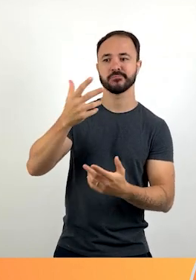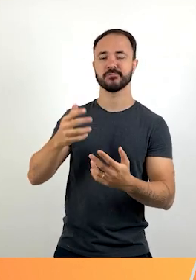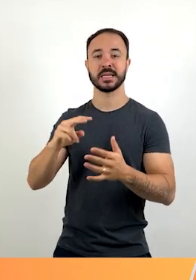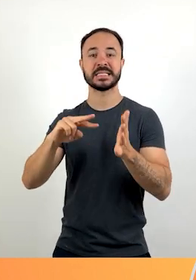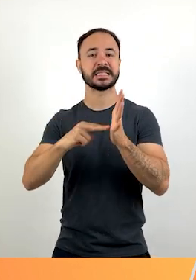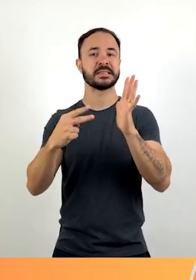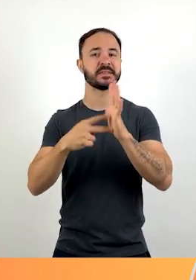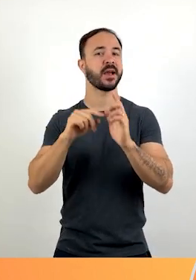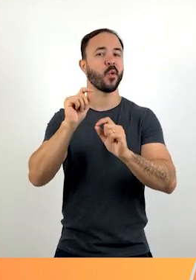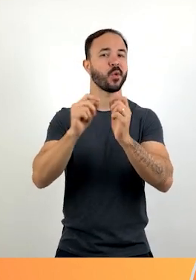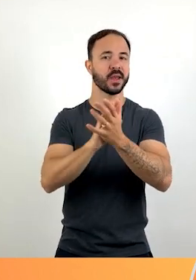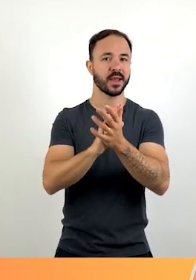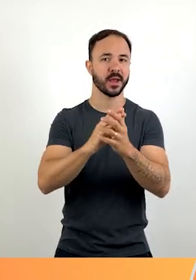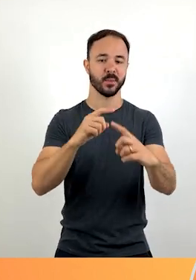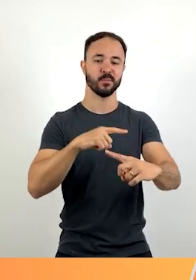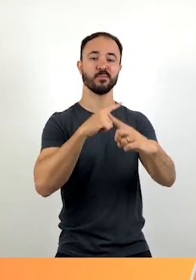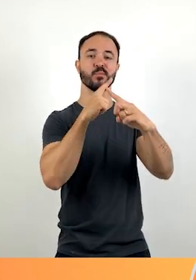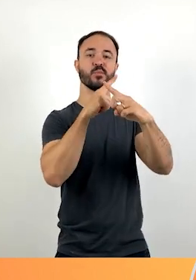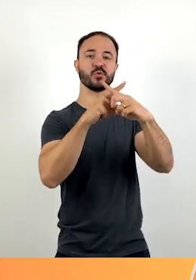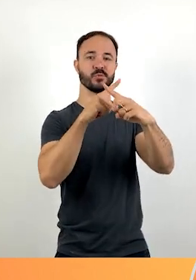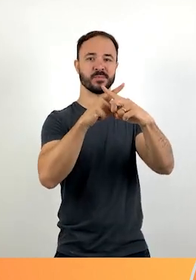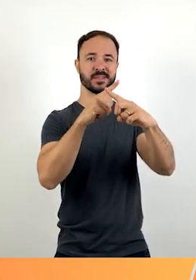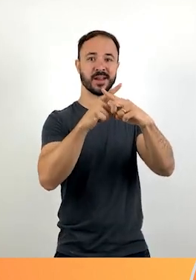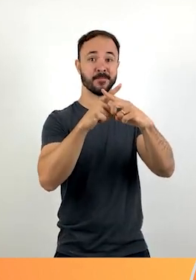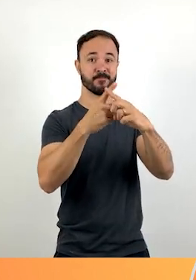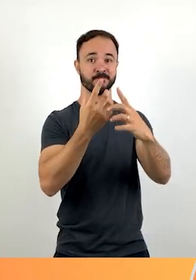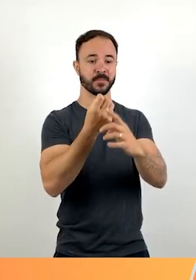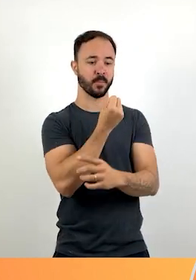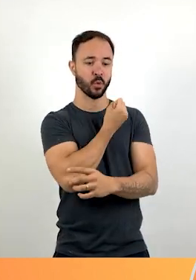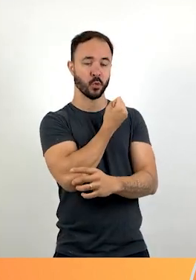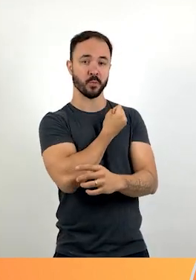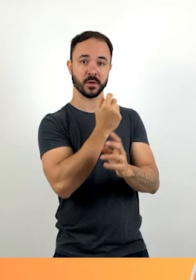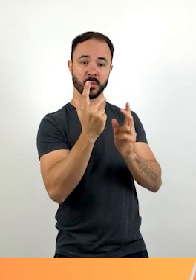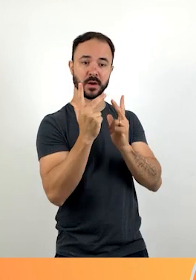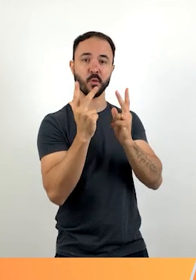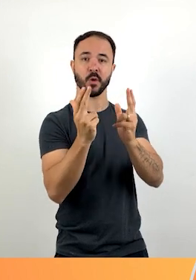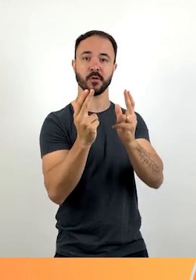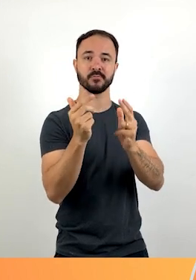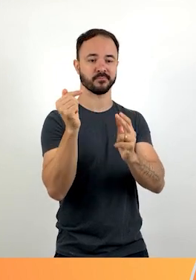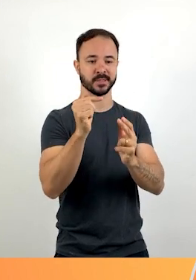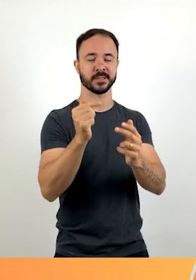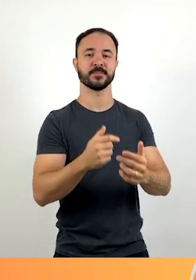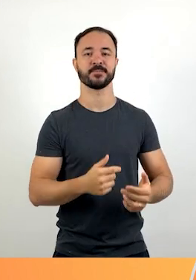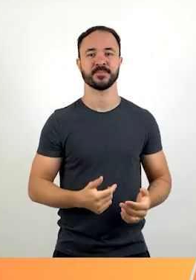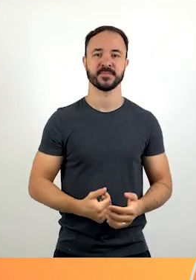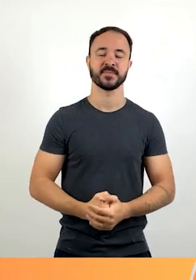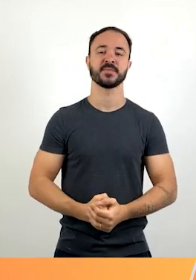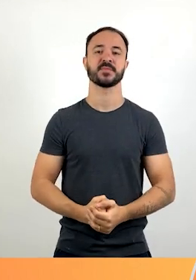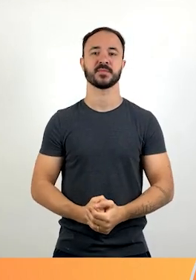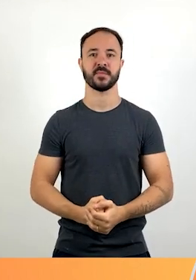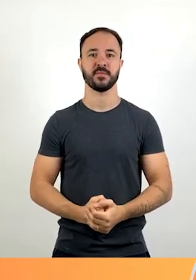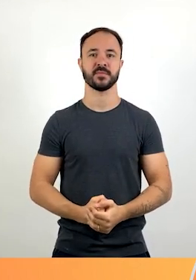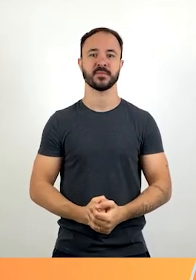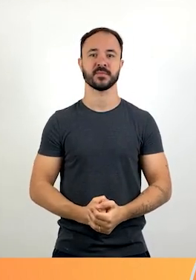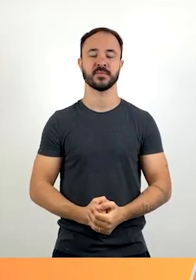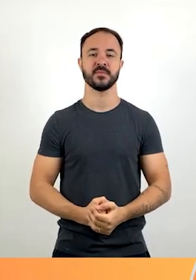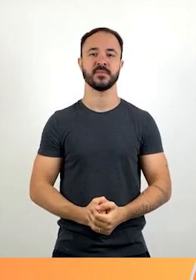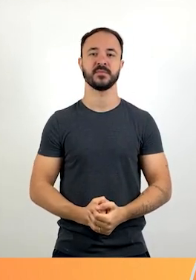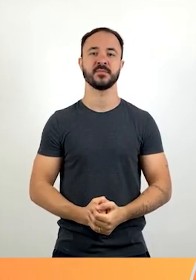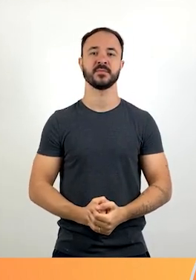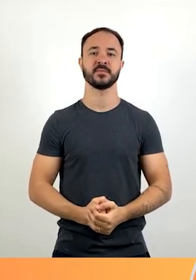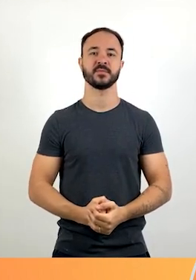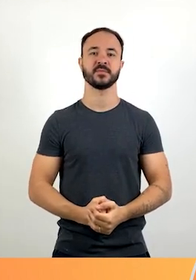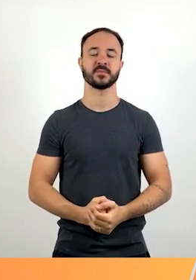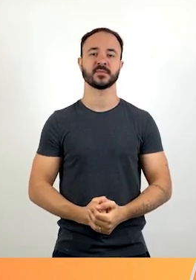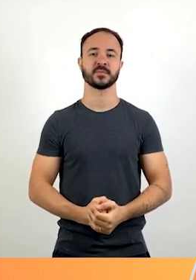multiplicação, né? Basta você repetir a base, que no caso é a potência, quantas vezes aparecer o expoente, que é aqui o